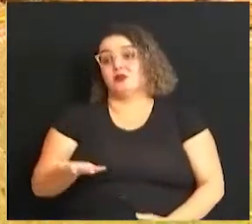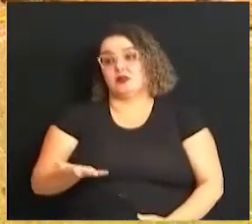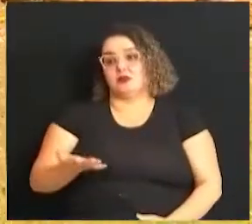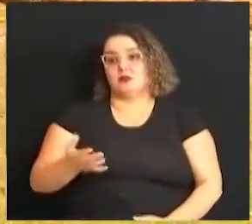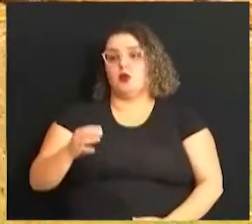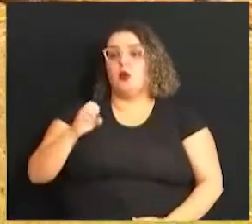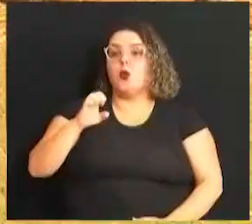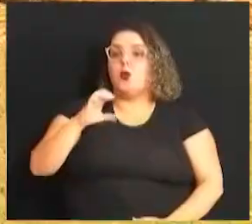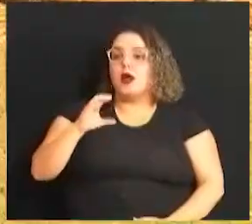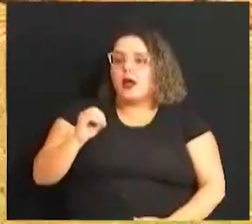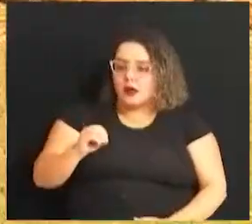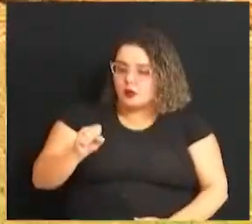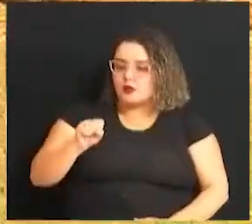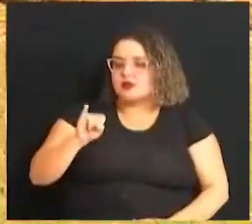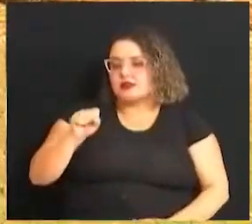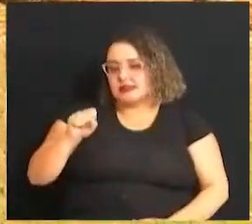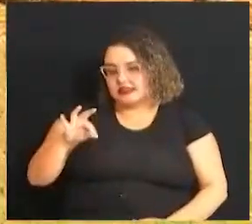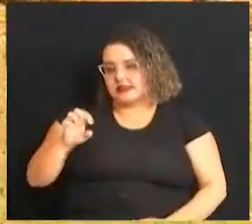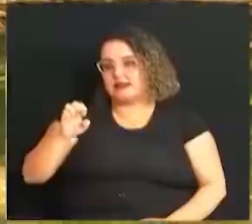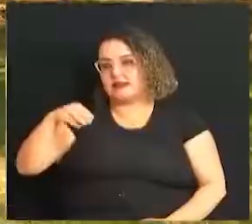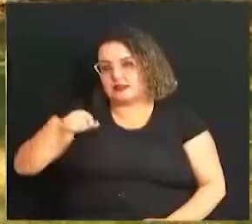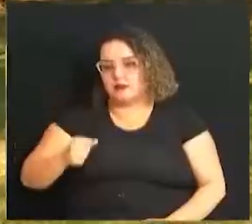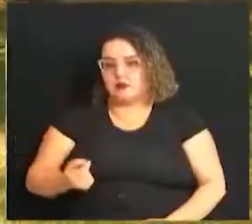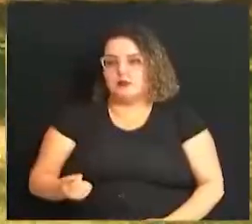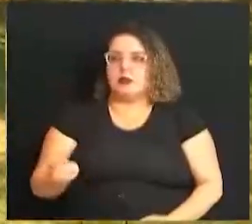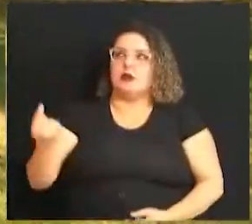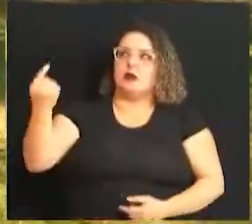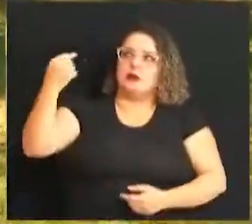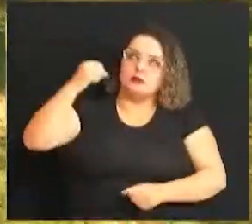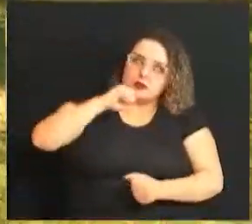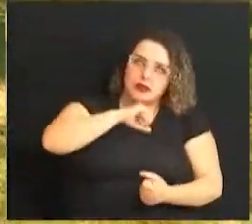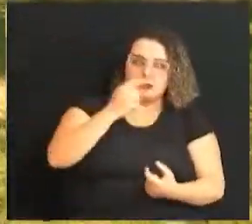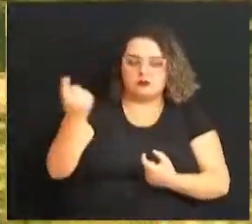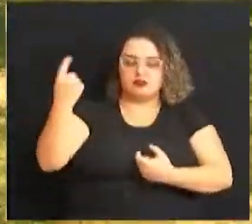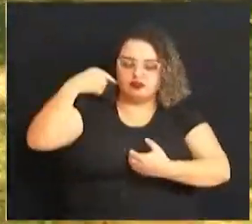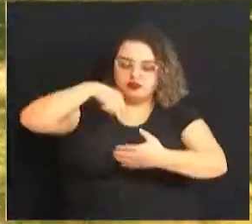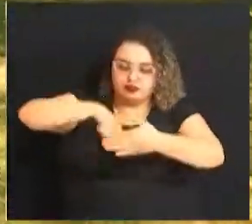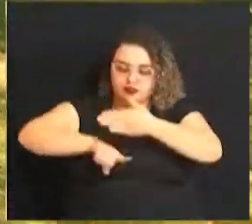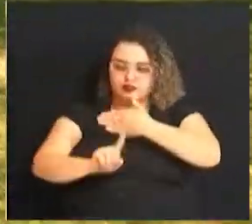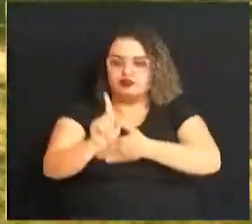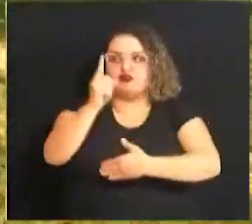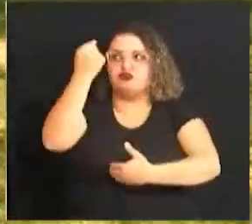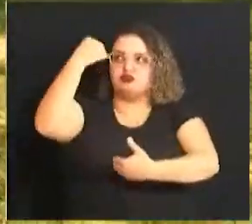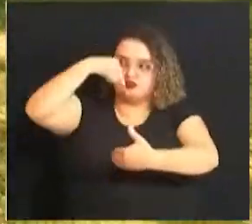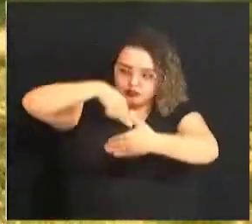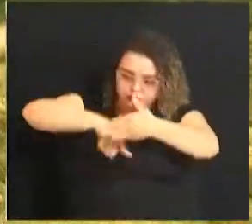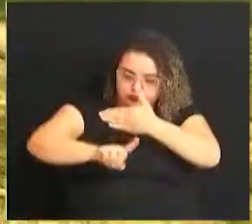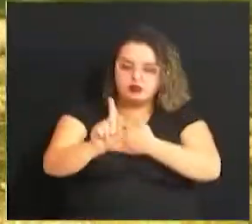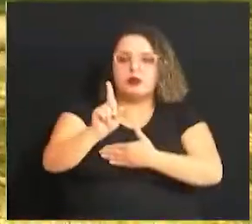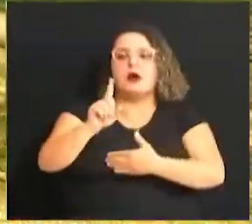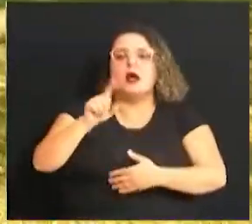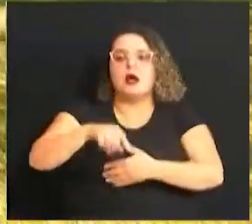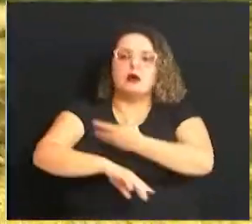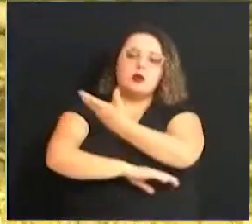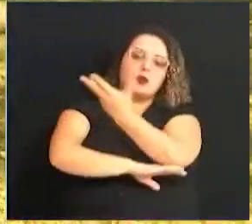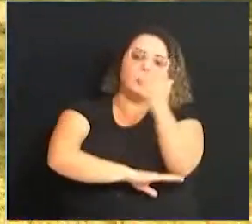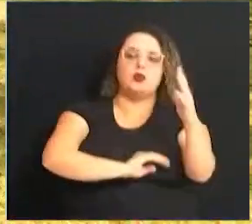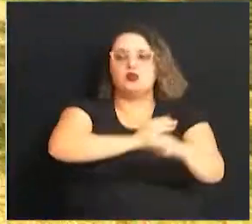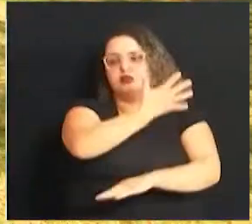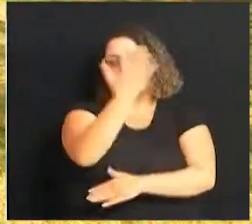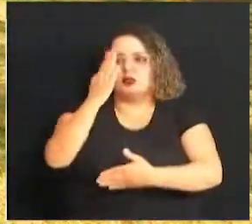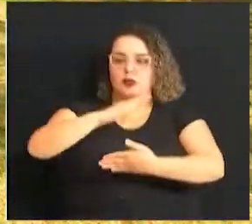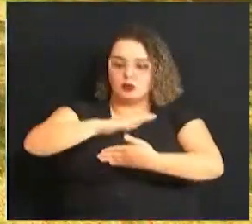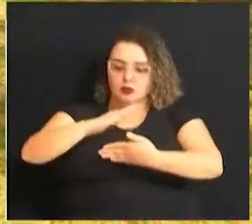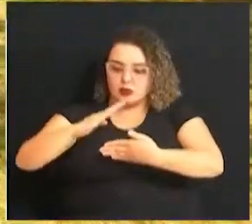ela tem a função aí de compor essa faixa inicial da Mata Atlântica. Então ela é a